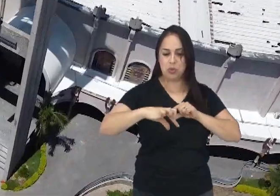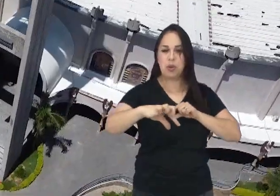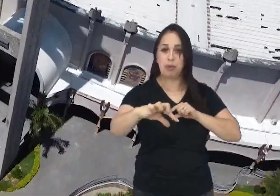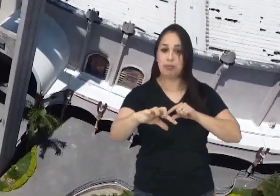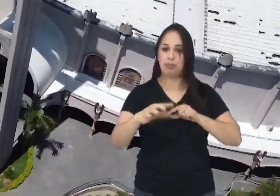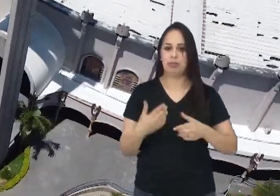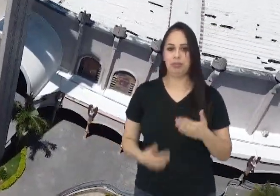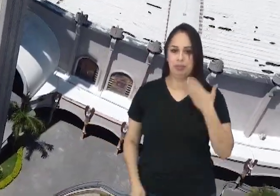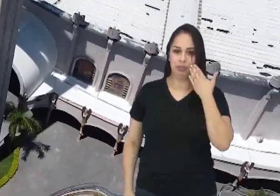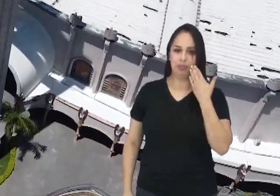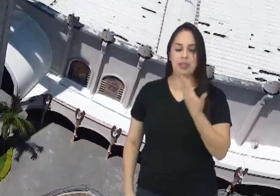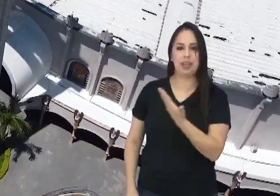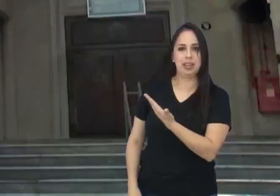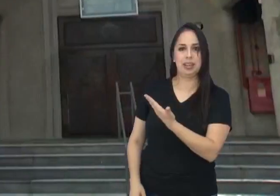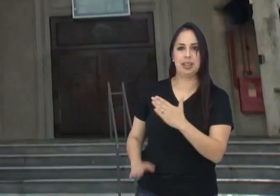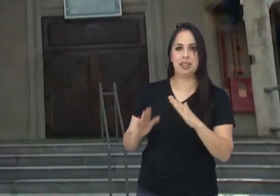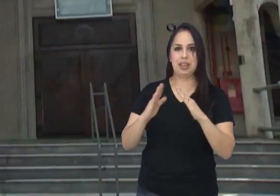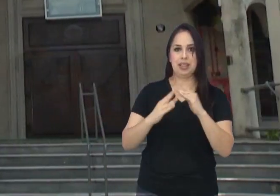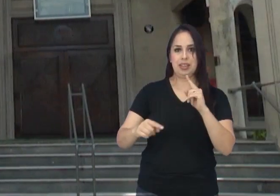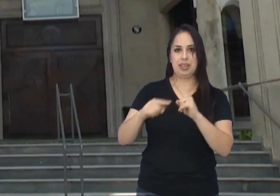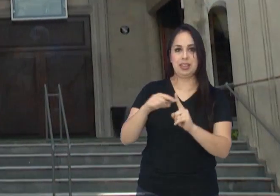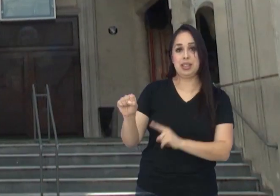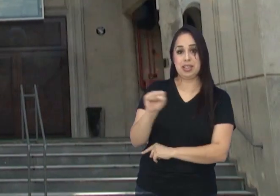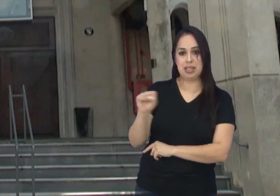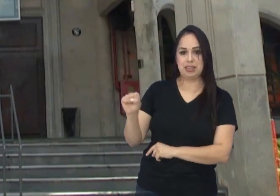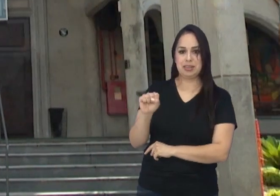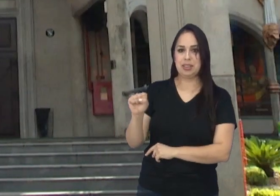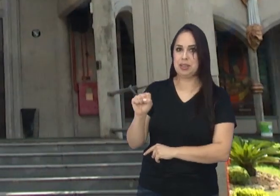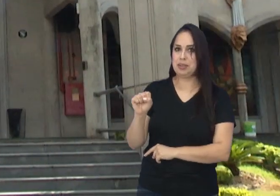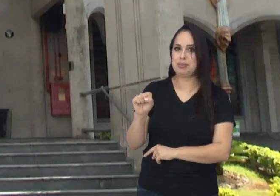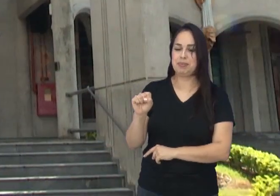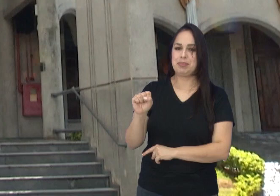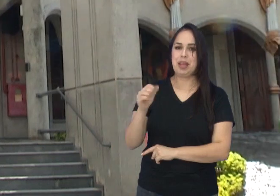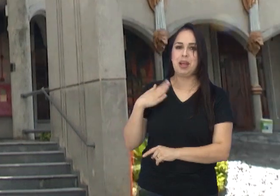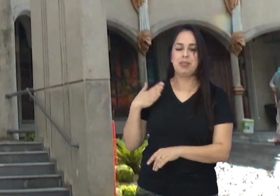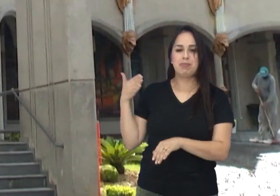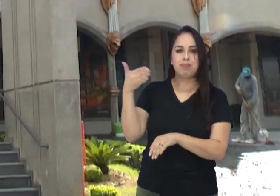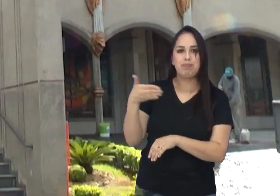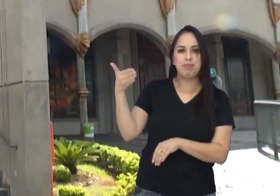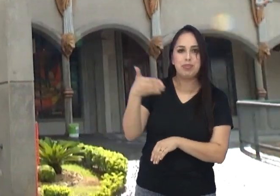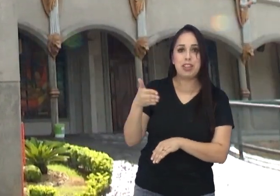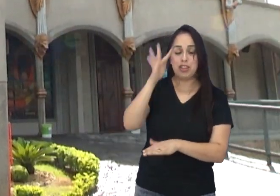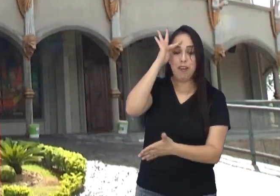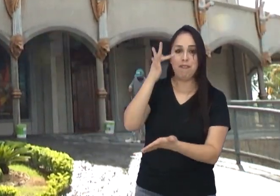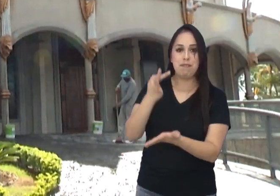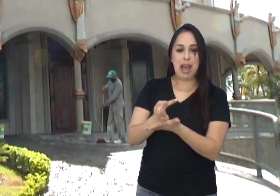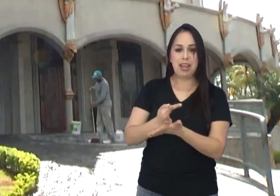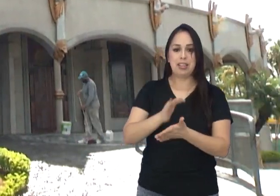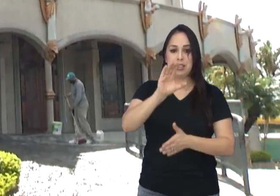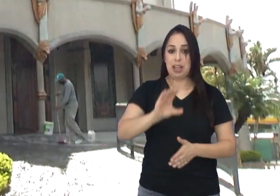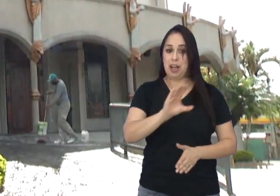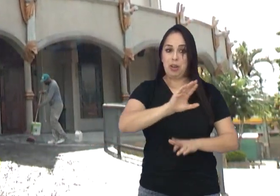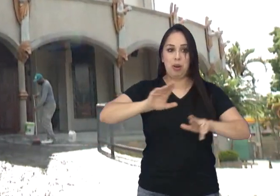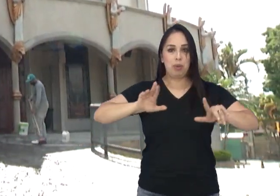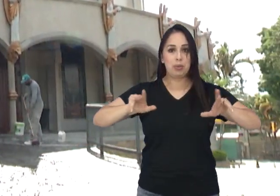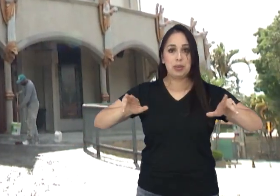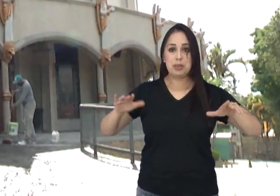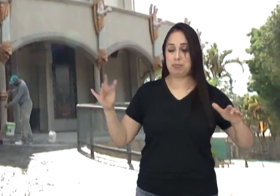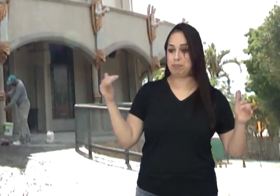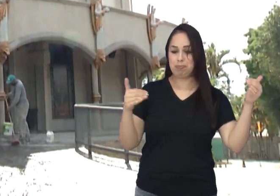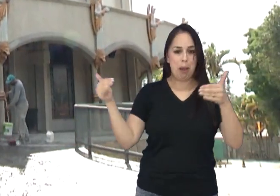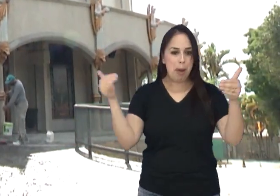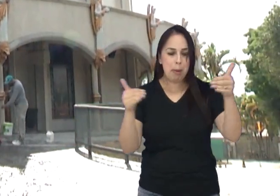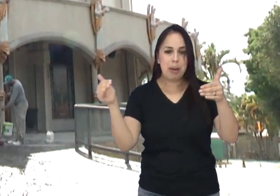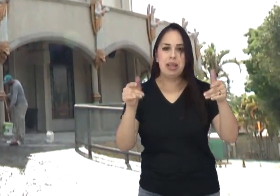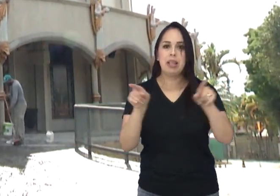é na paróquia Espírito Santo, um importante ponto de fé e visitação aos católicos de diferentes regiões do município e